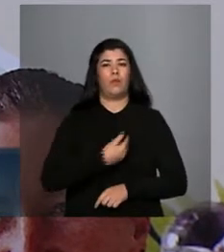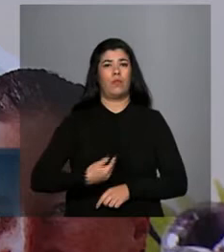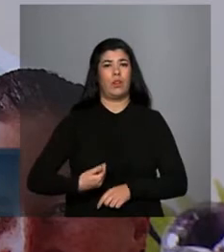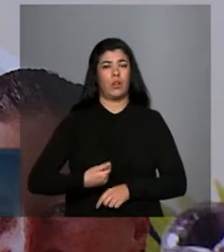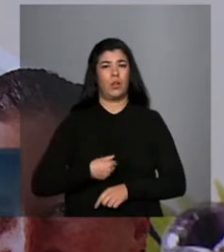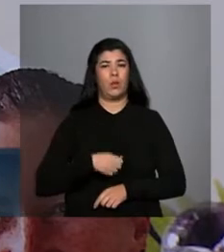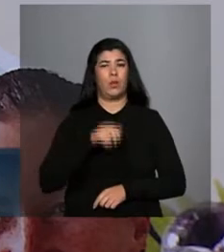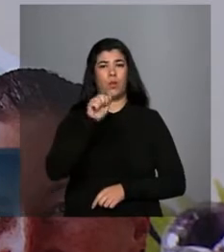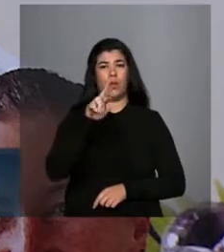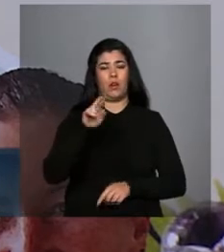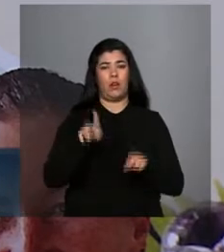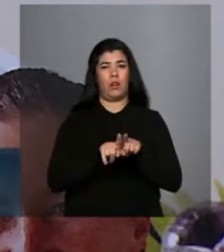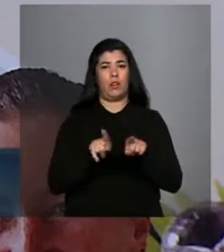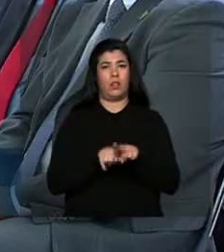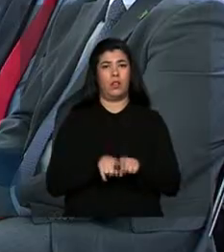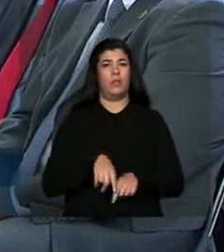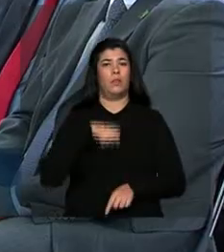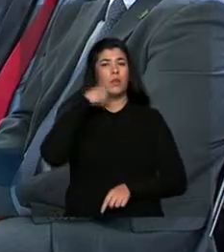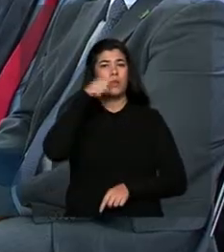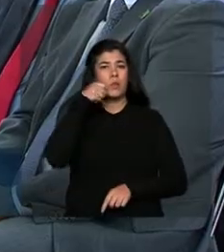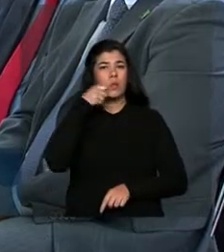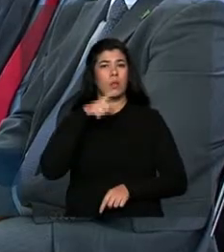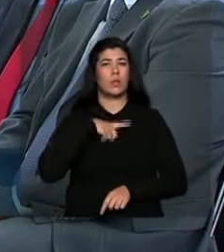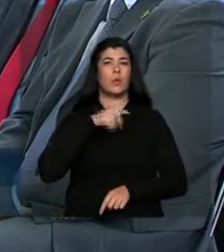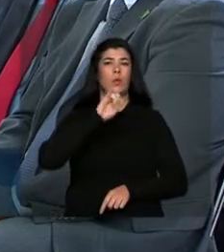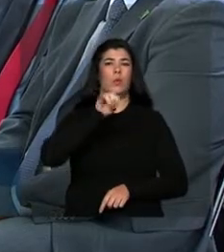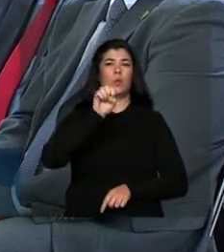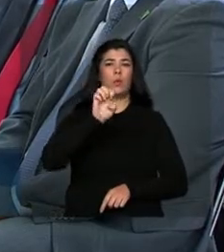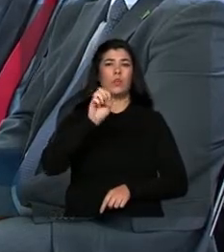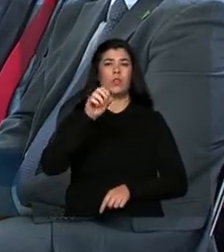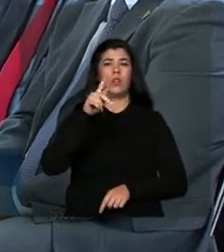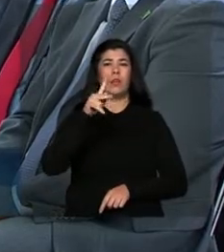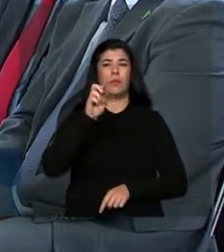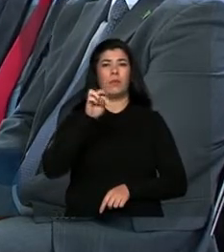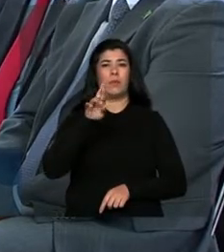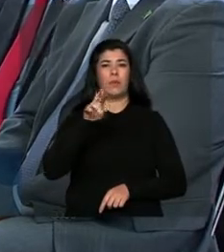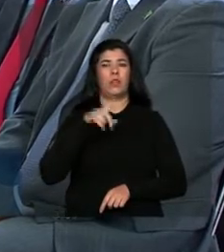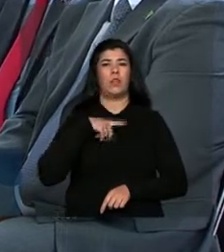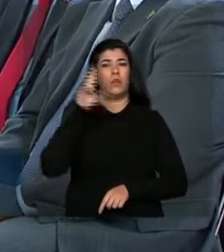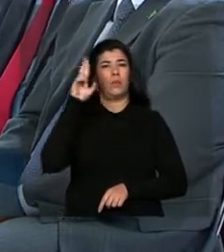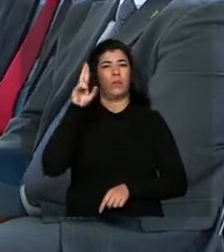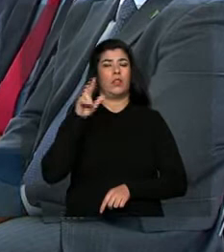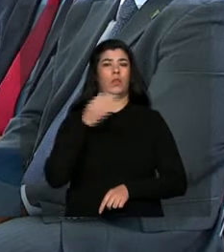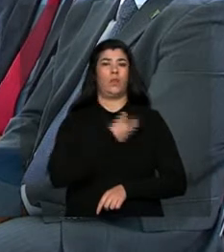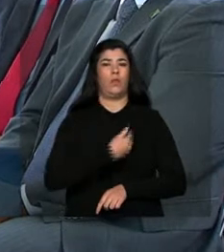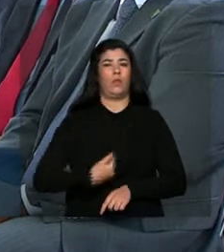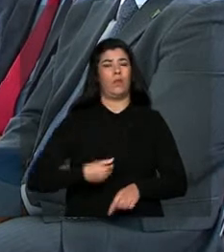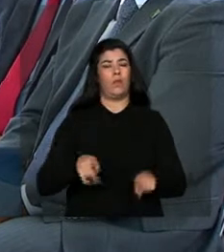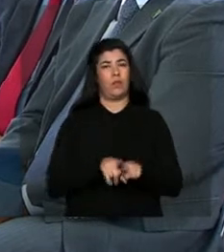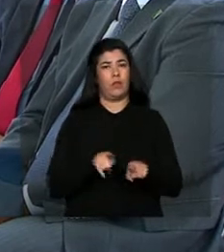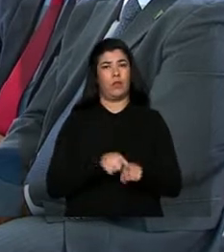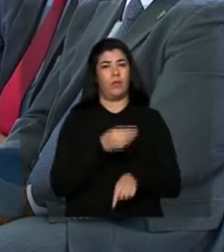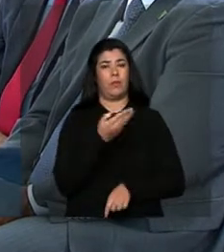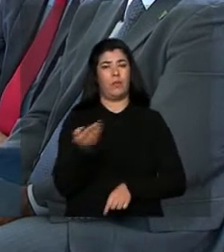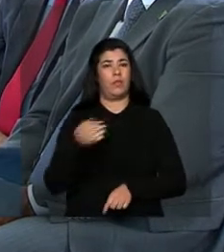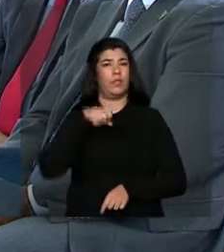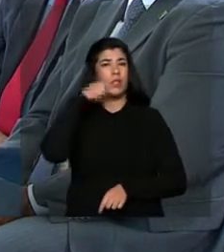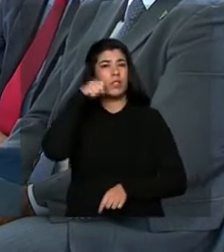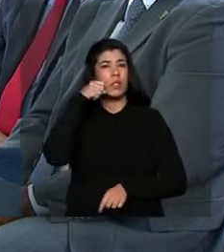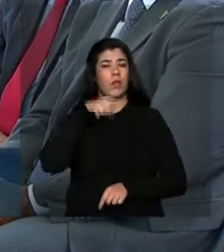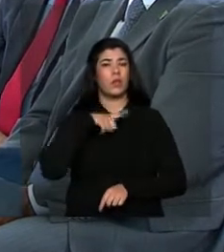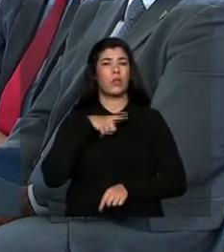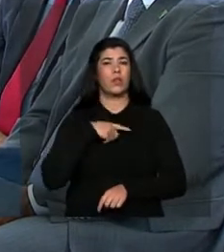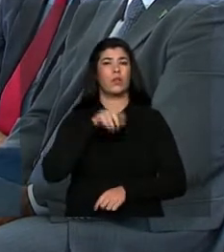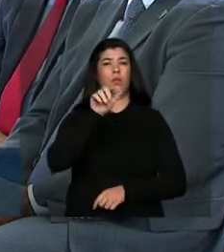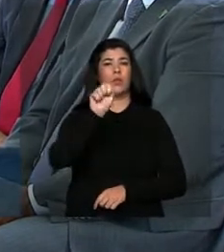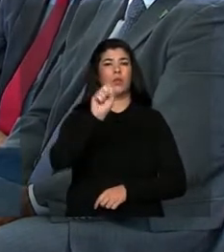José Pimentel, líder do governo no Congresso Nacional. Cumprimento os senadores Assir